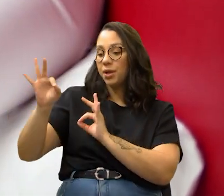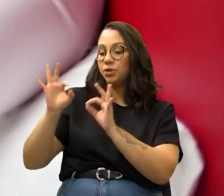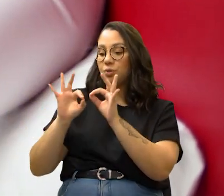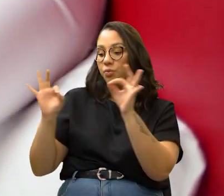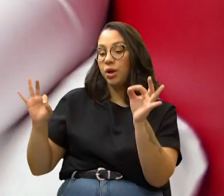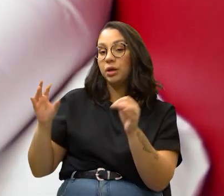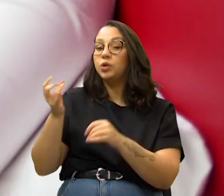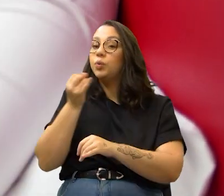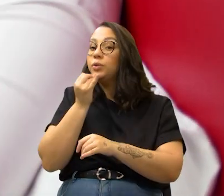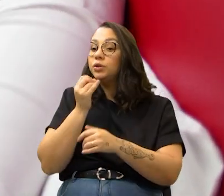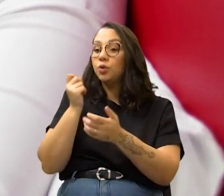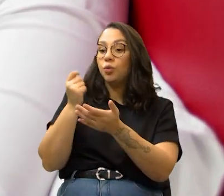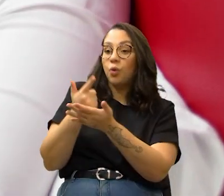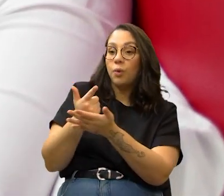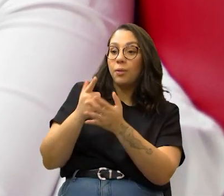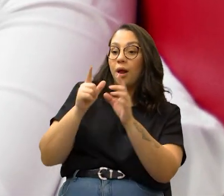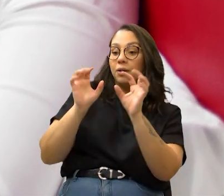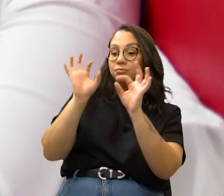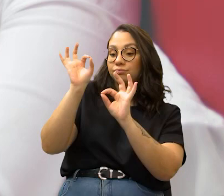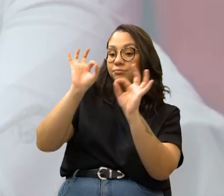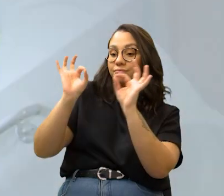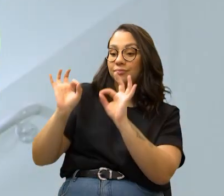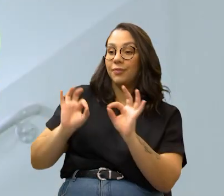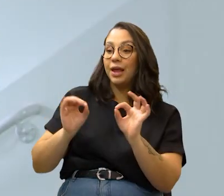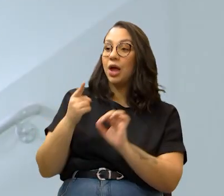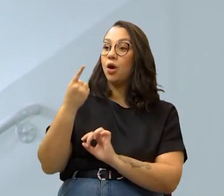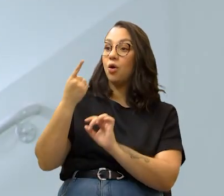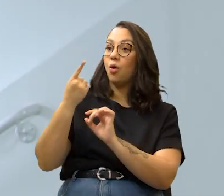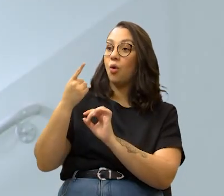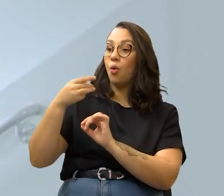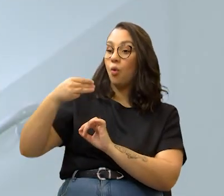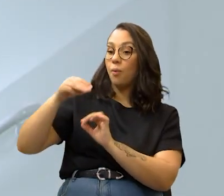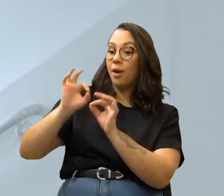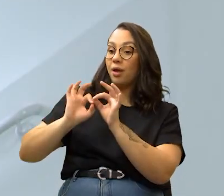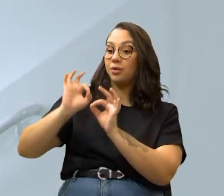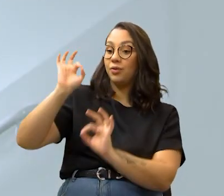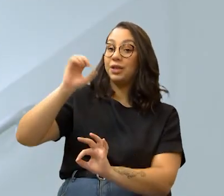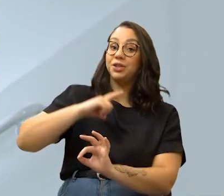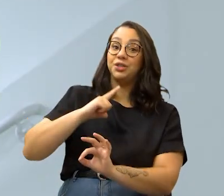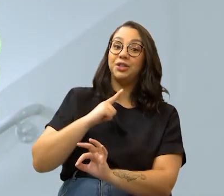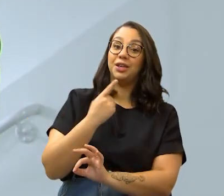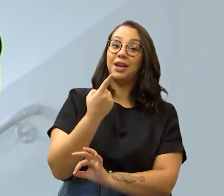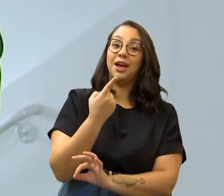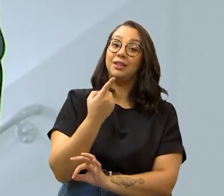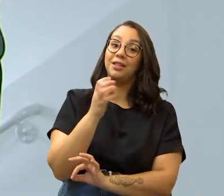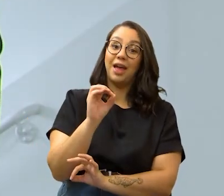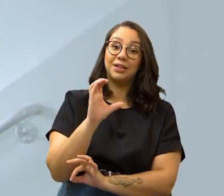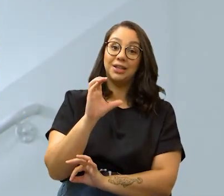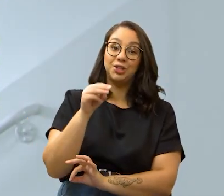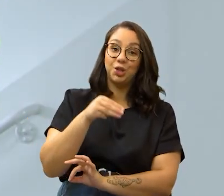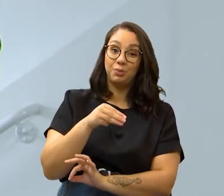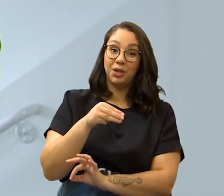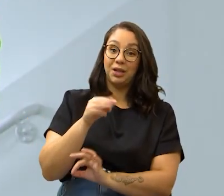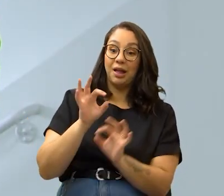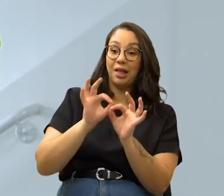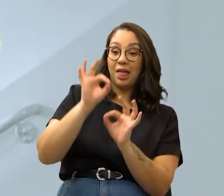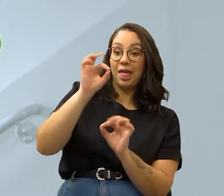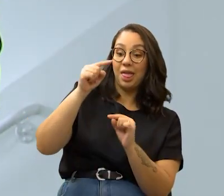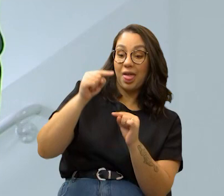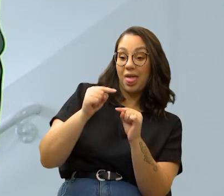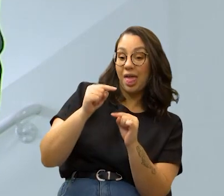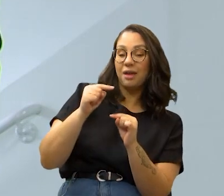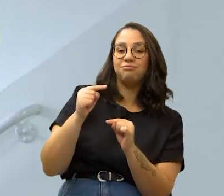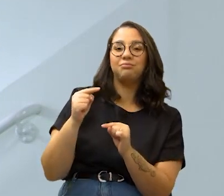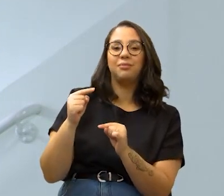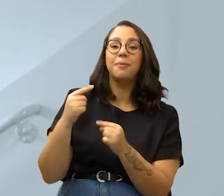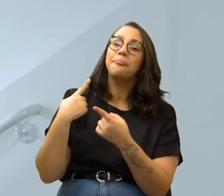objeto, as medidas. Já aconteceu de pessoas comprarem aí ornamentações que era para ser de 1 metro de altura e tinha 10 centímetros, né? Então tem que ter muito cuidado